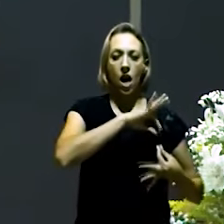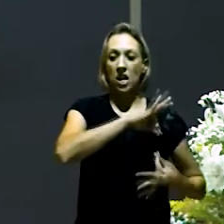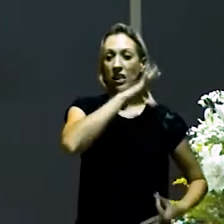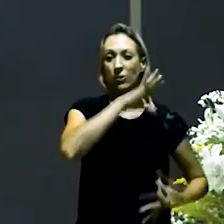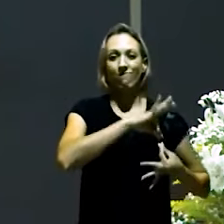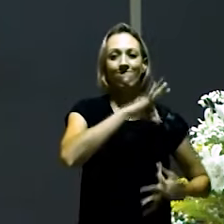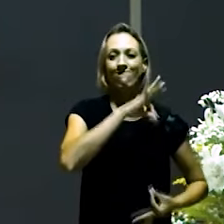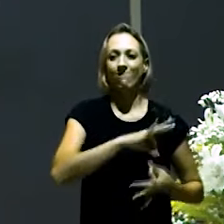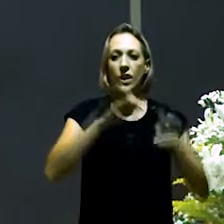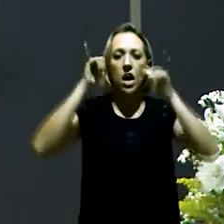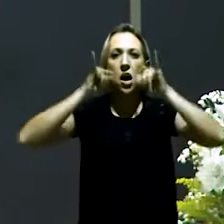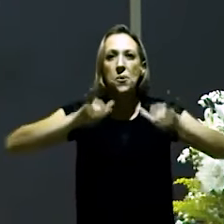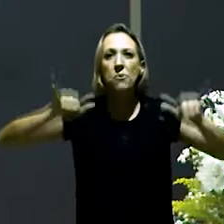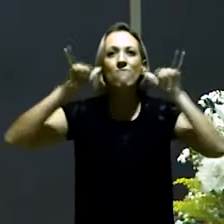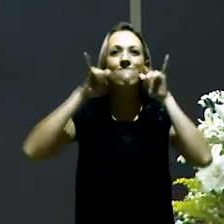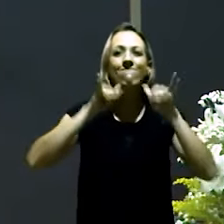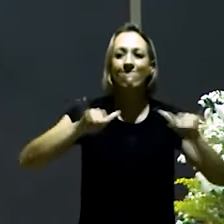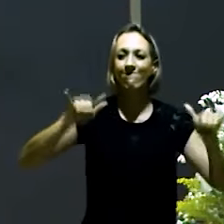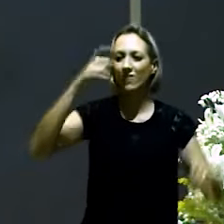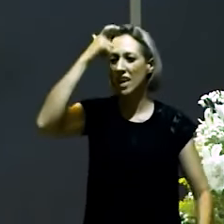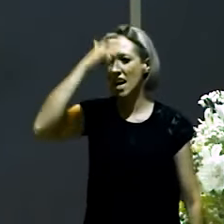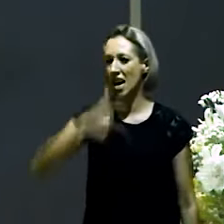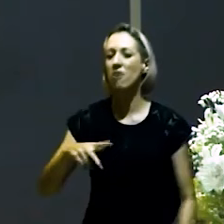homens. Jesus desceu ao inferno.